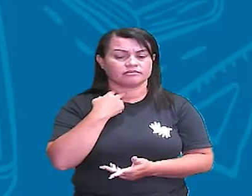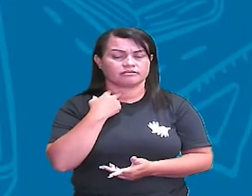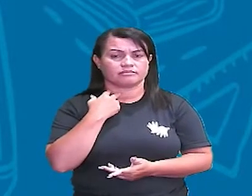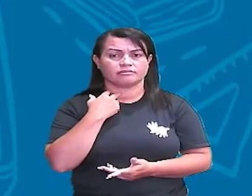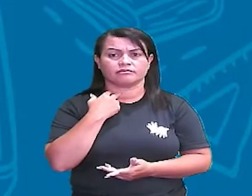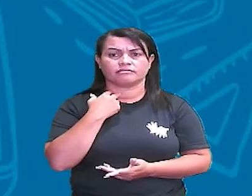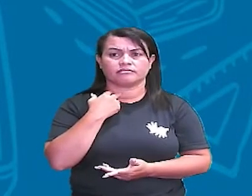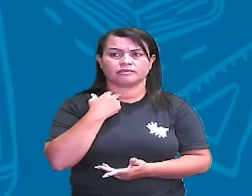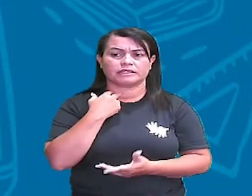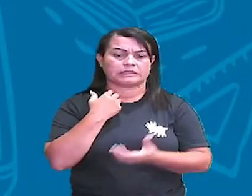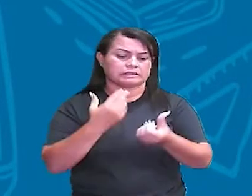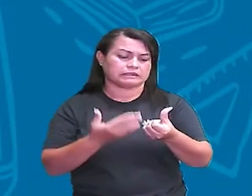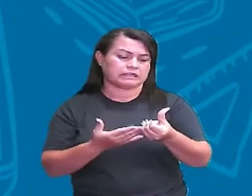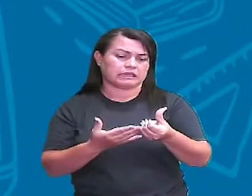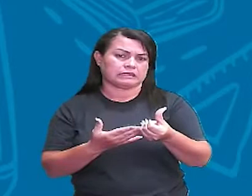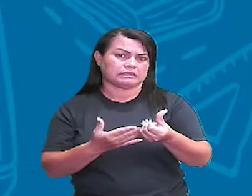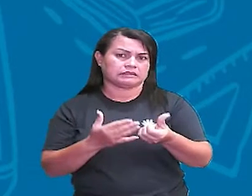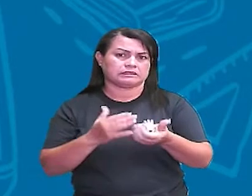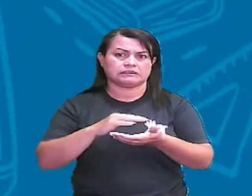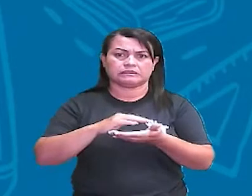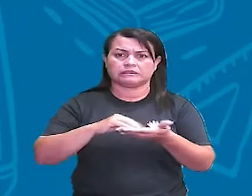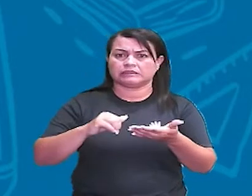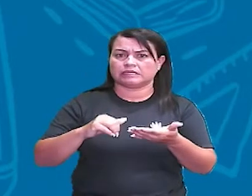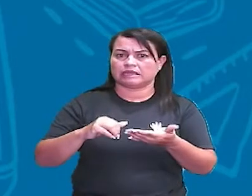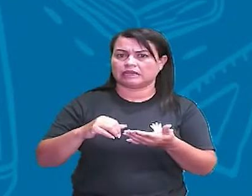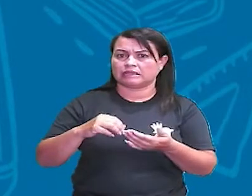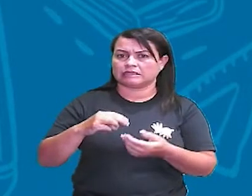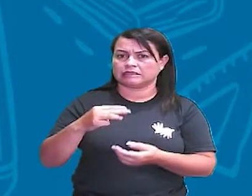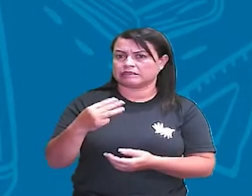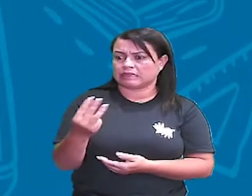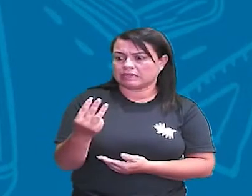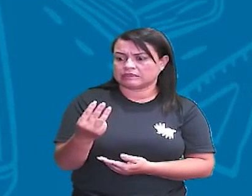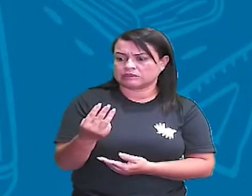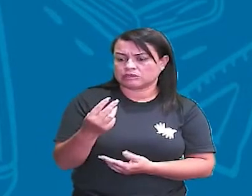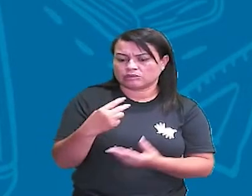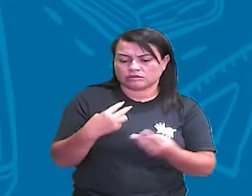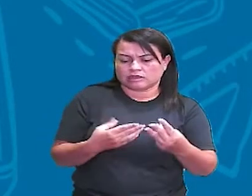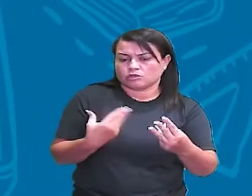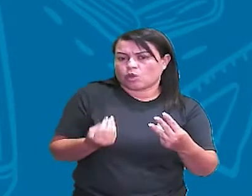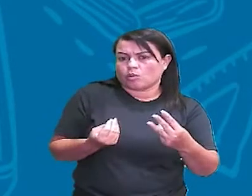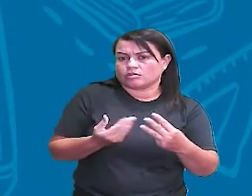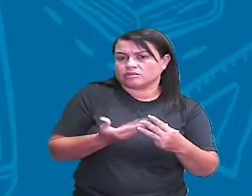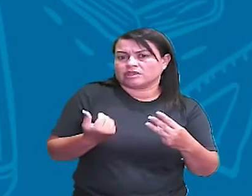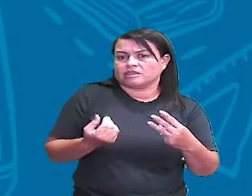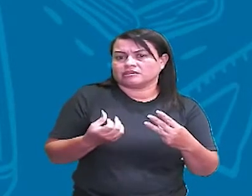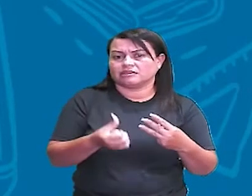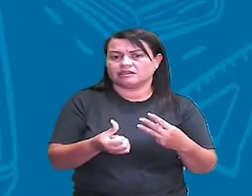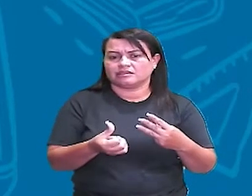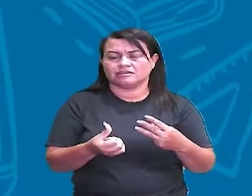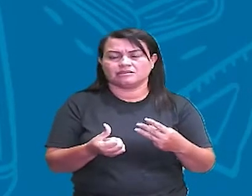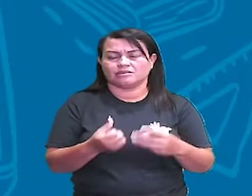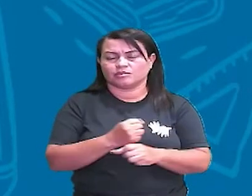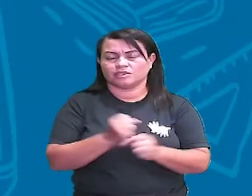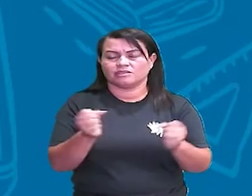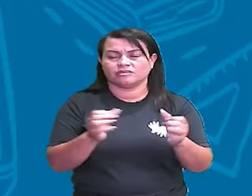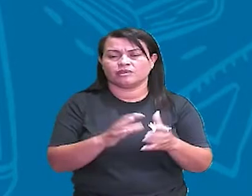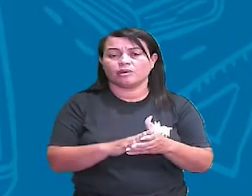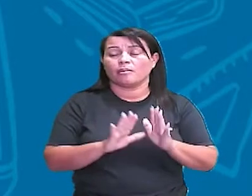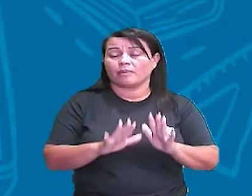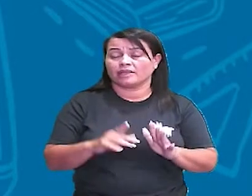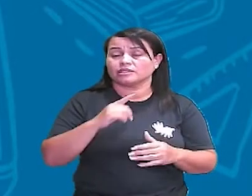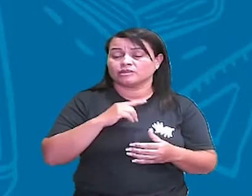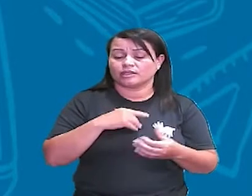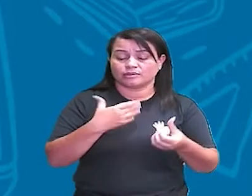tirar 6 de 3. Né? Se eu só tenho 3, eu não posso tirar 6. Mas, se eu